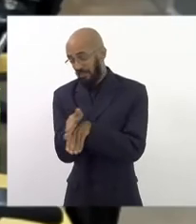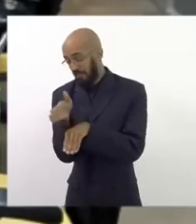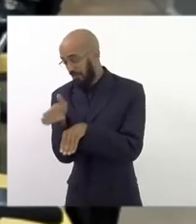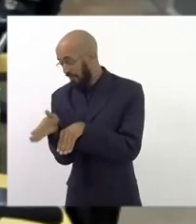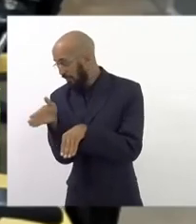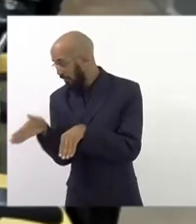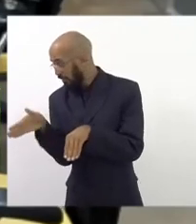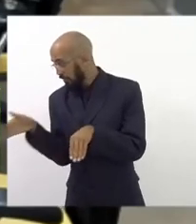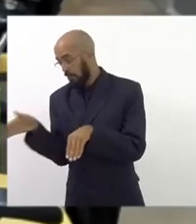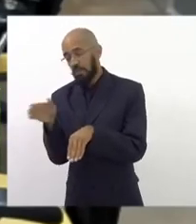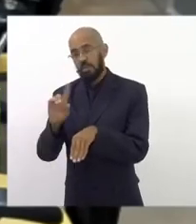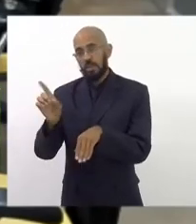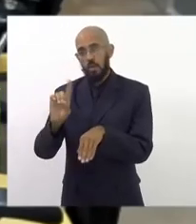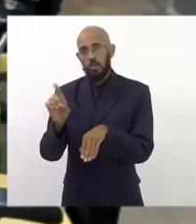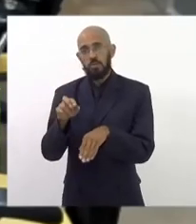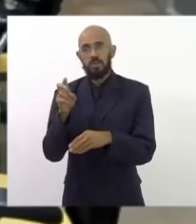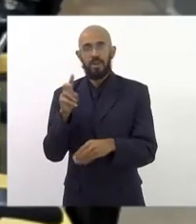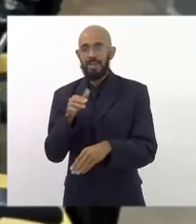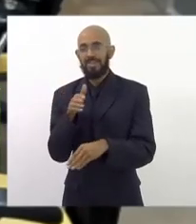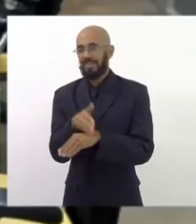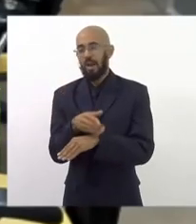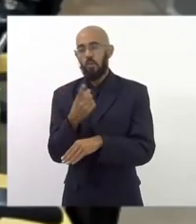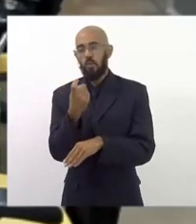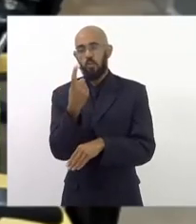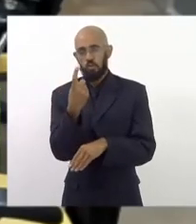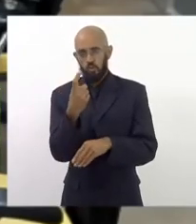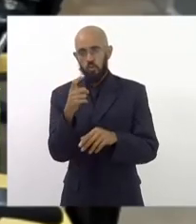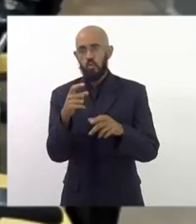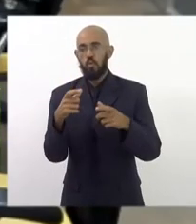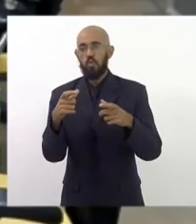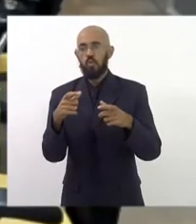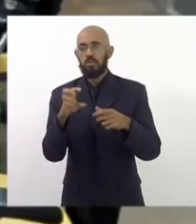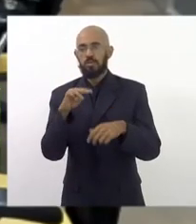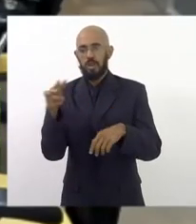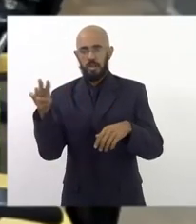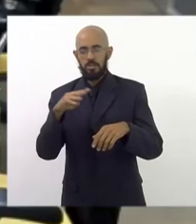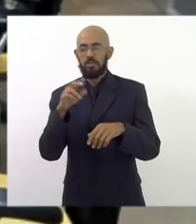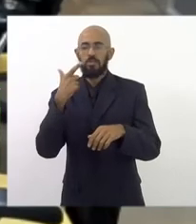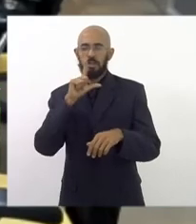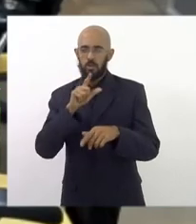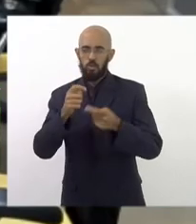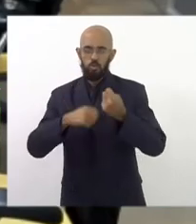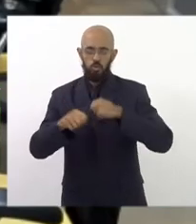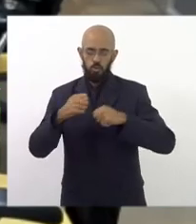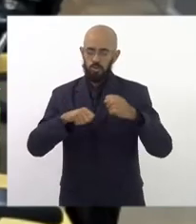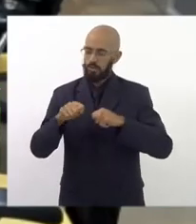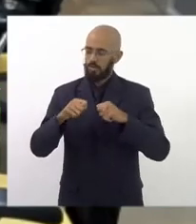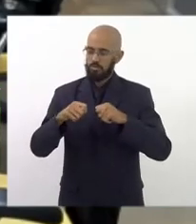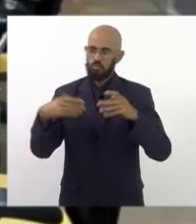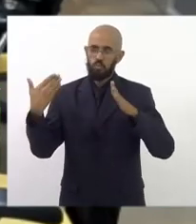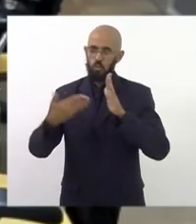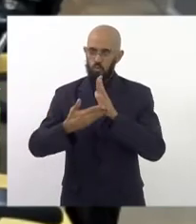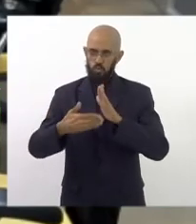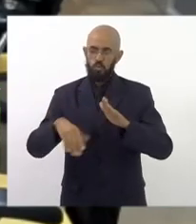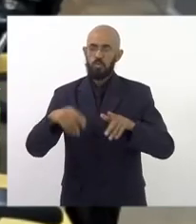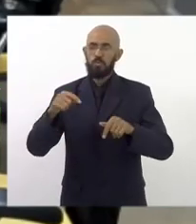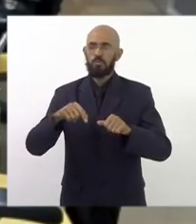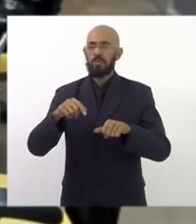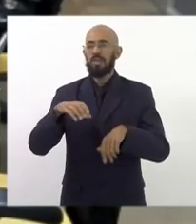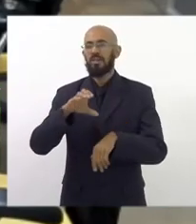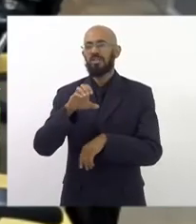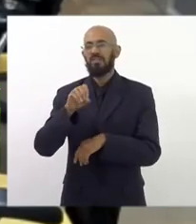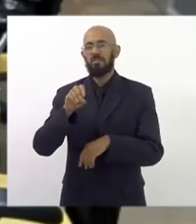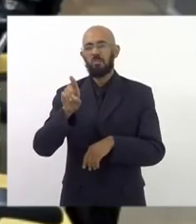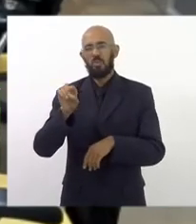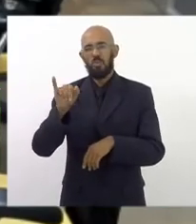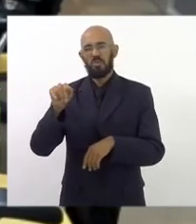lugar e vai ter a resposta num só lugar para a gente ter um controle mais efetivo. Se não, entra lá na Codim, depois